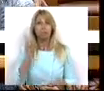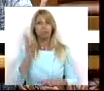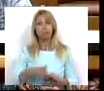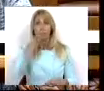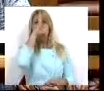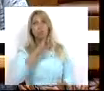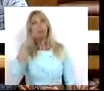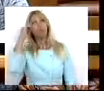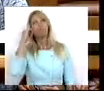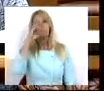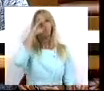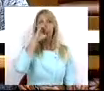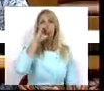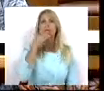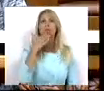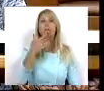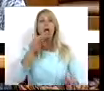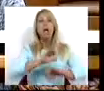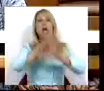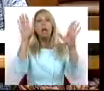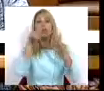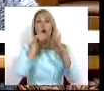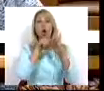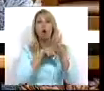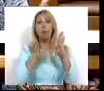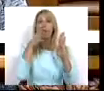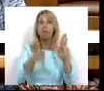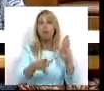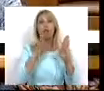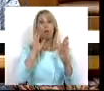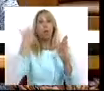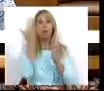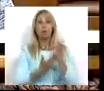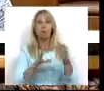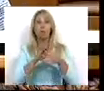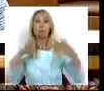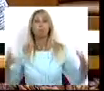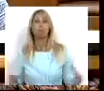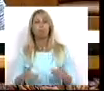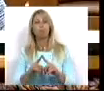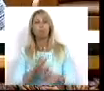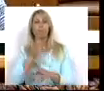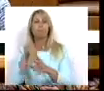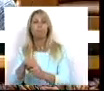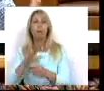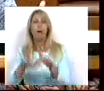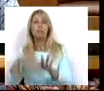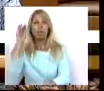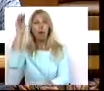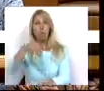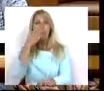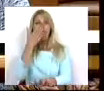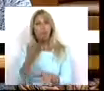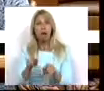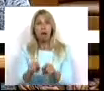de aclaração das normas declaradas inconstitucionais, instrumentalizando a Assembleia da República como se esta se